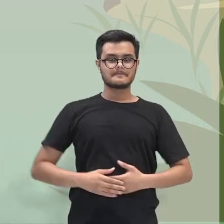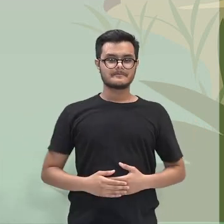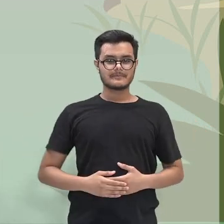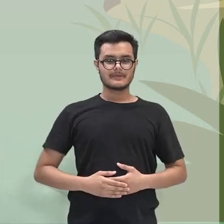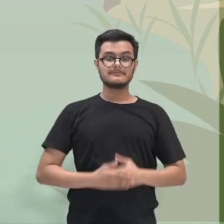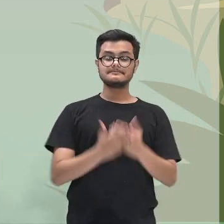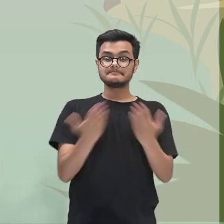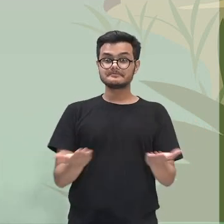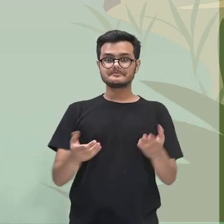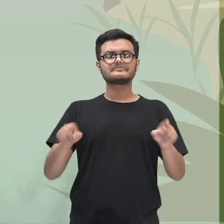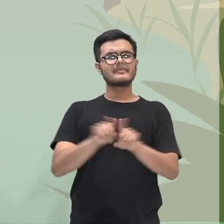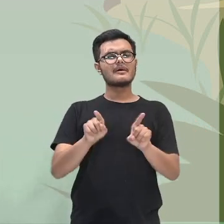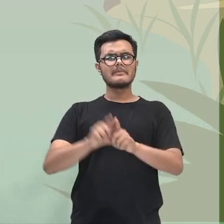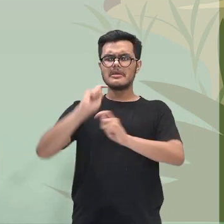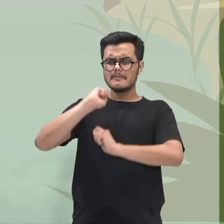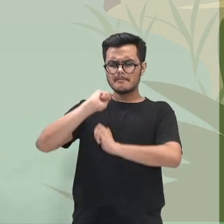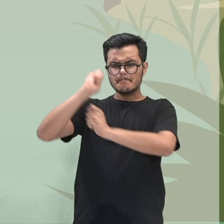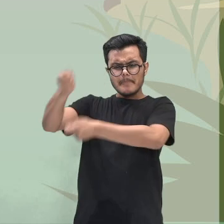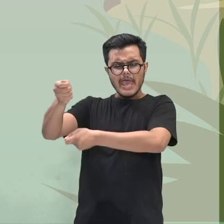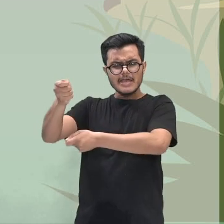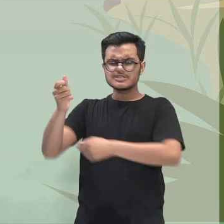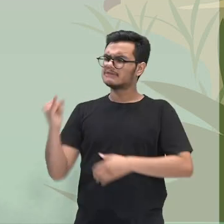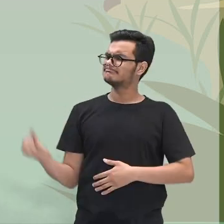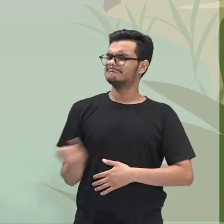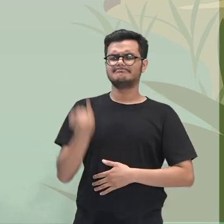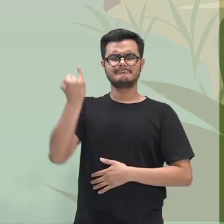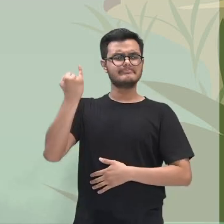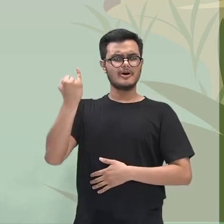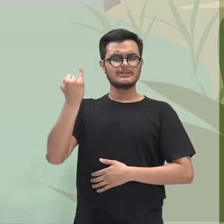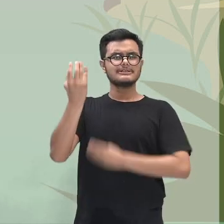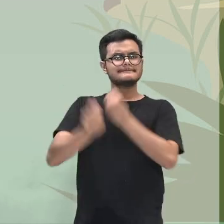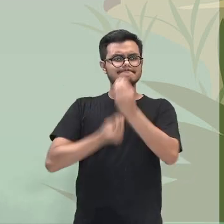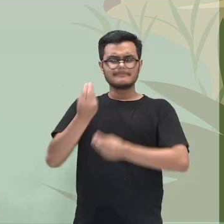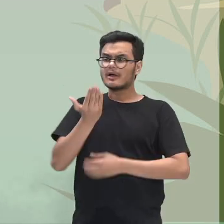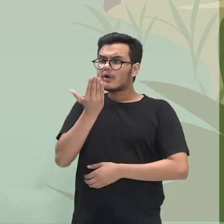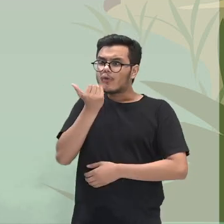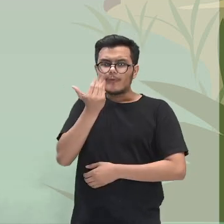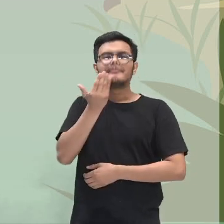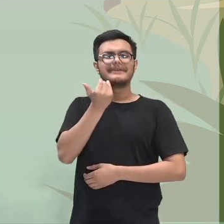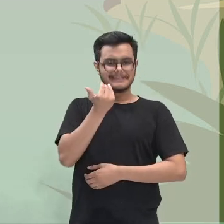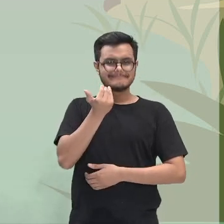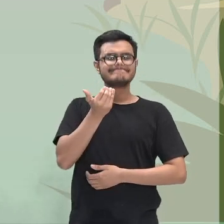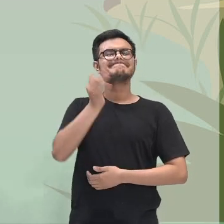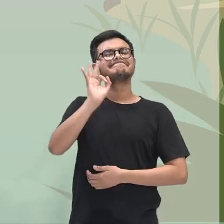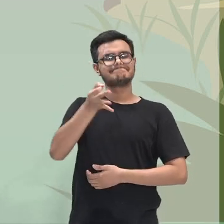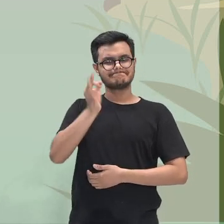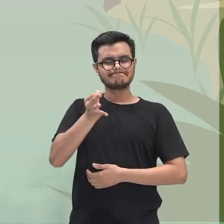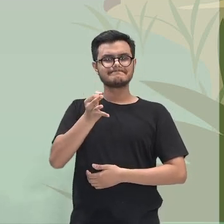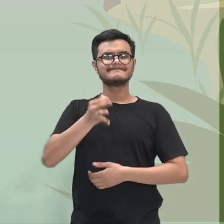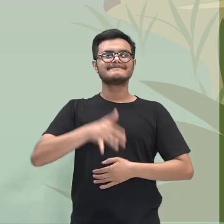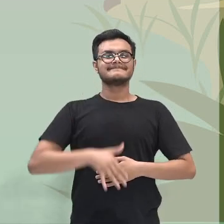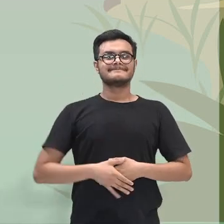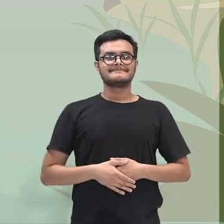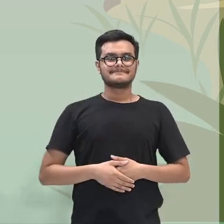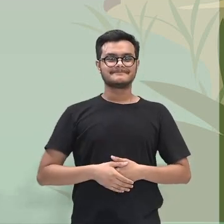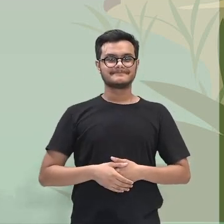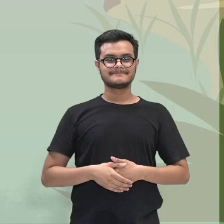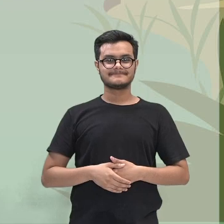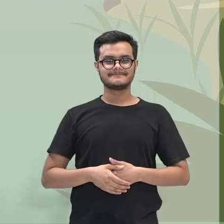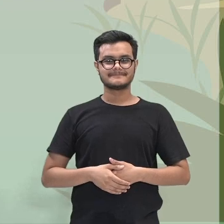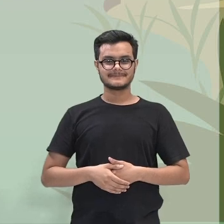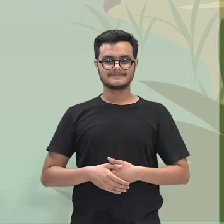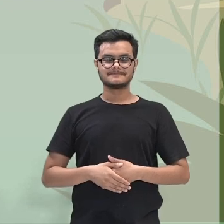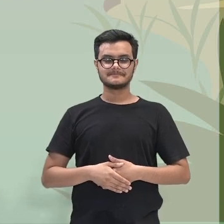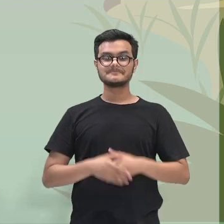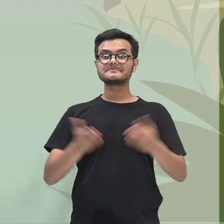gente vai ver também que a pesca vai ser algo importante para a subsistência, para a alimentação desses povos indígenas que ocupavam a região. Nós